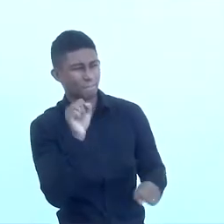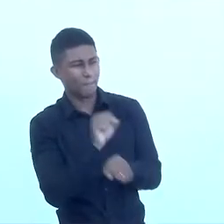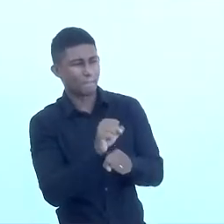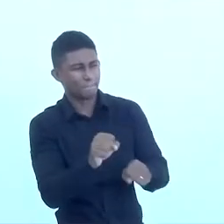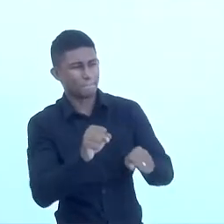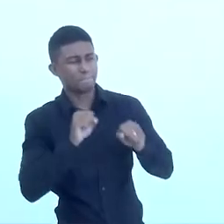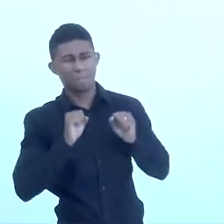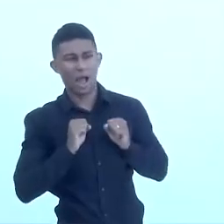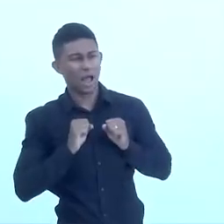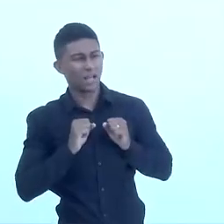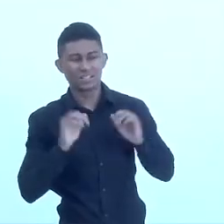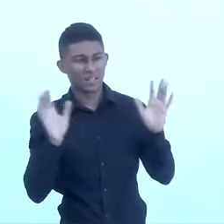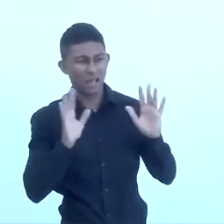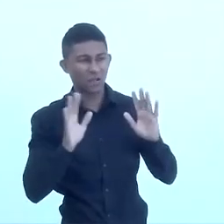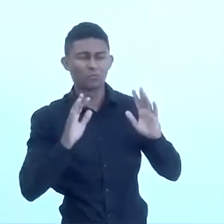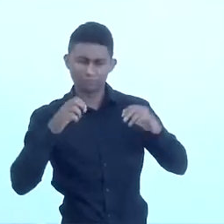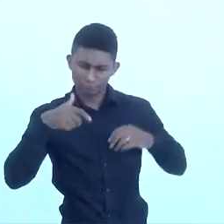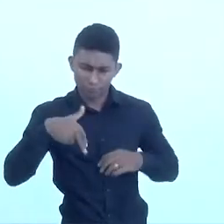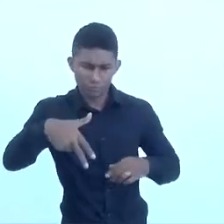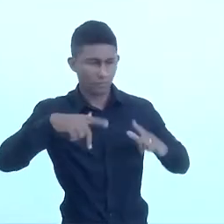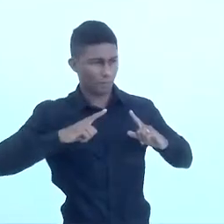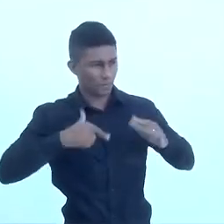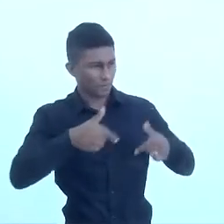pensa ou anda. É movimento.